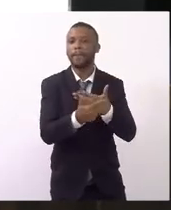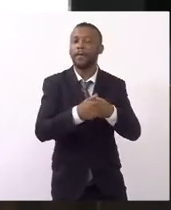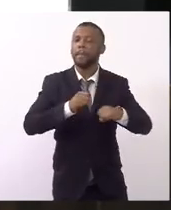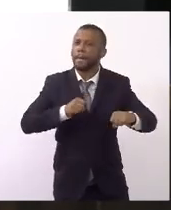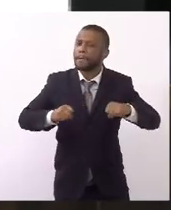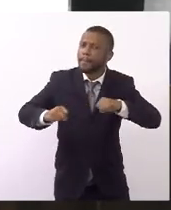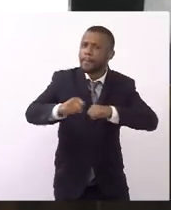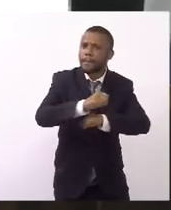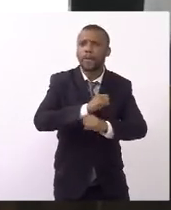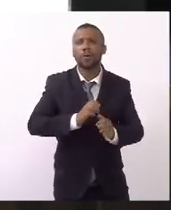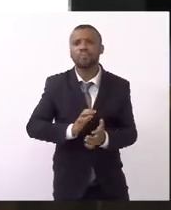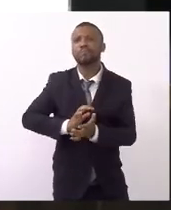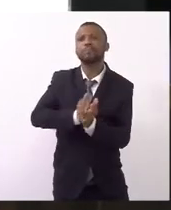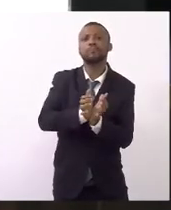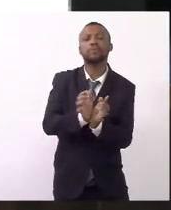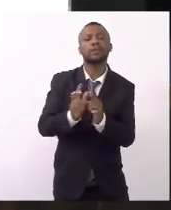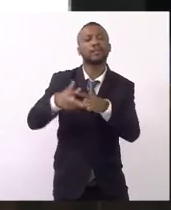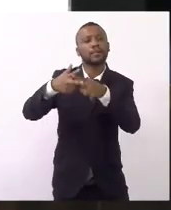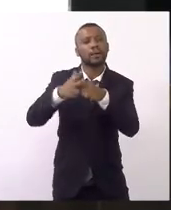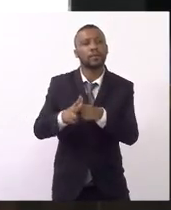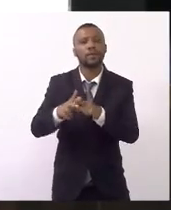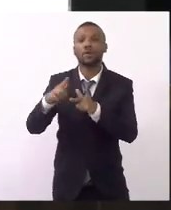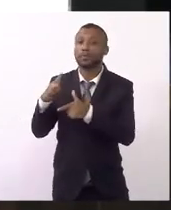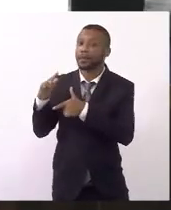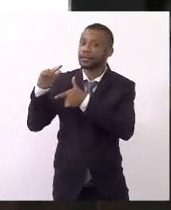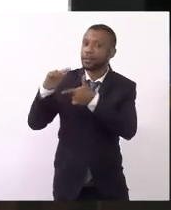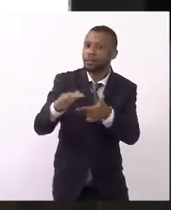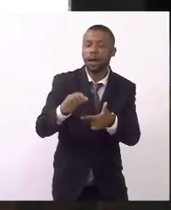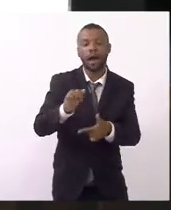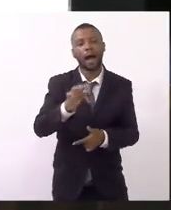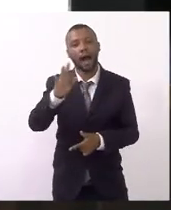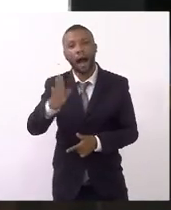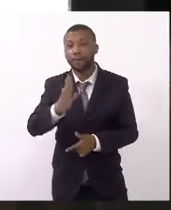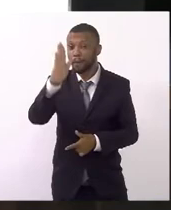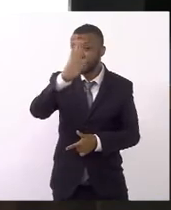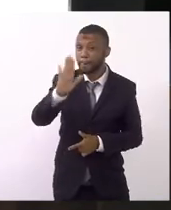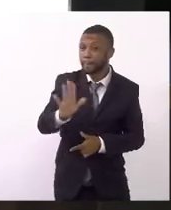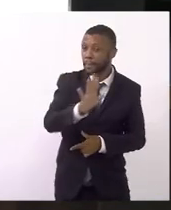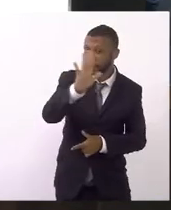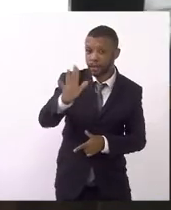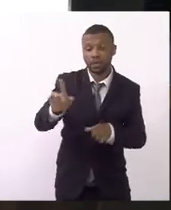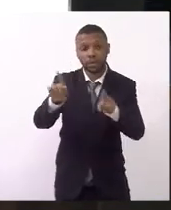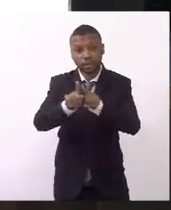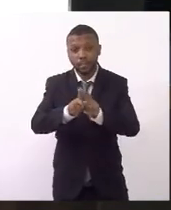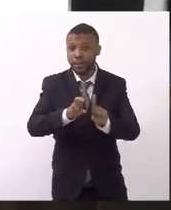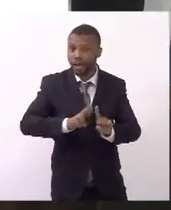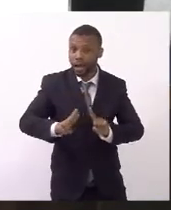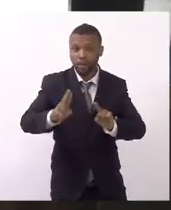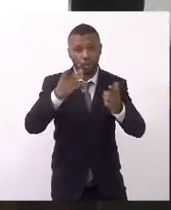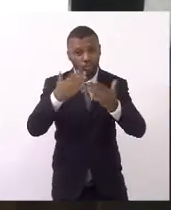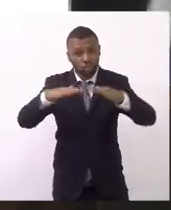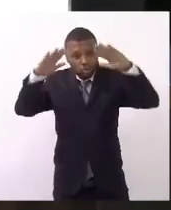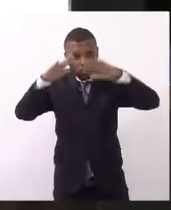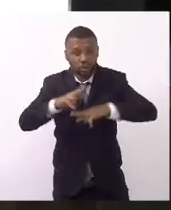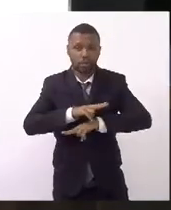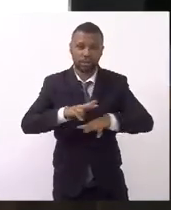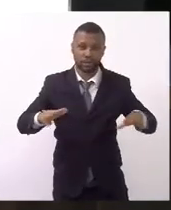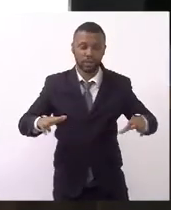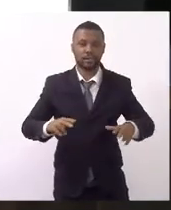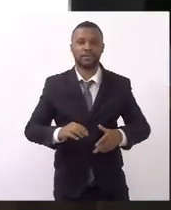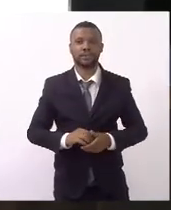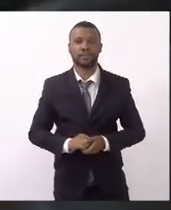luta contra o racismo e lá manutenção das tradições afro-brasileiras na religião dos Orixás e